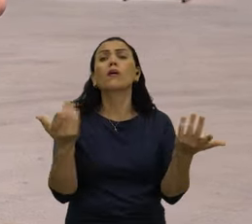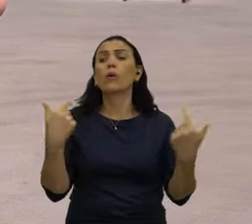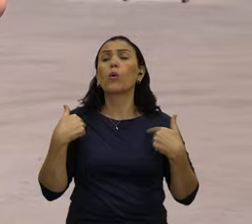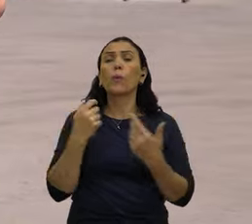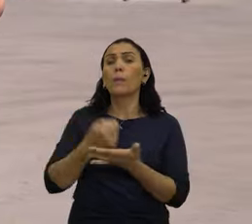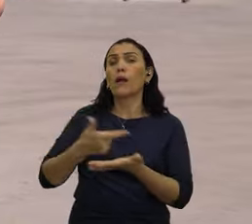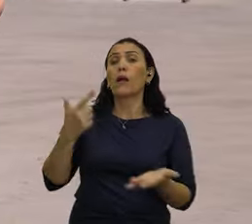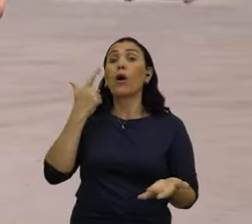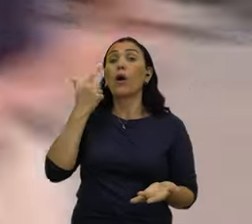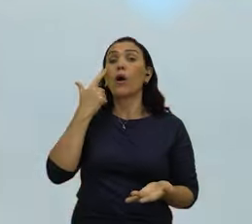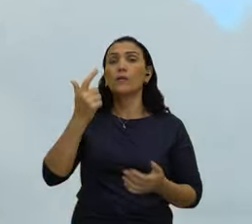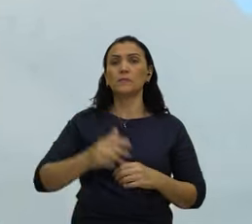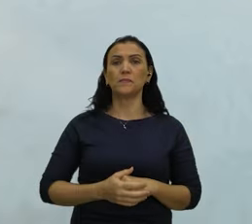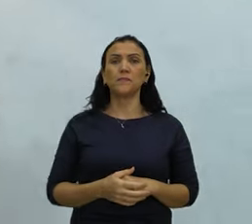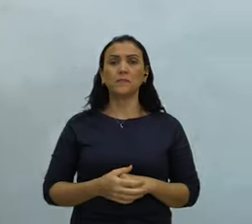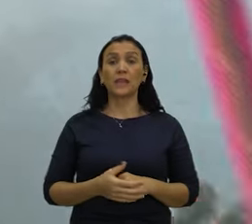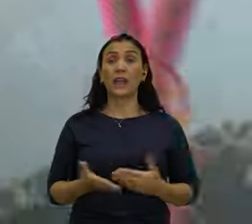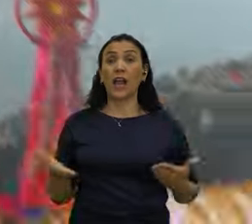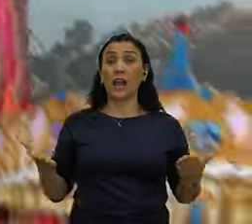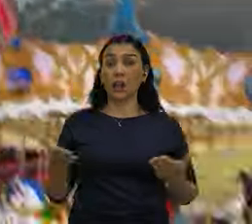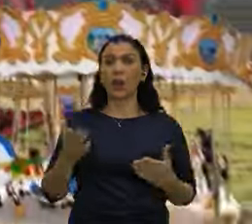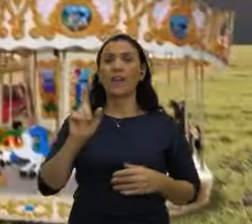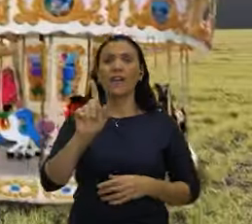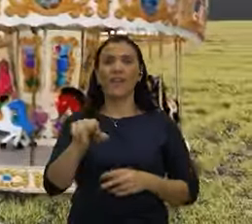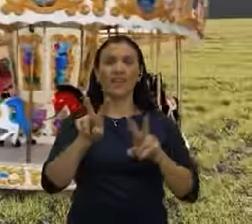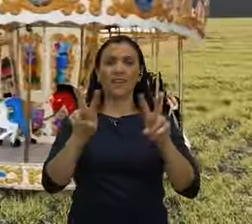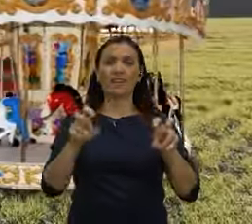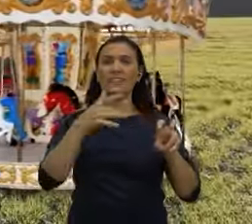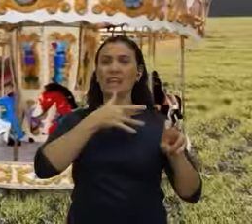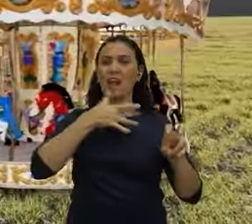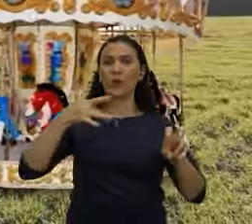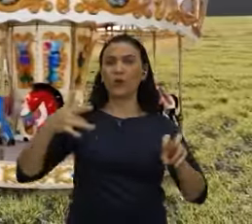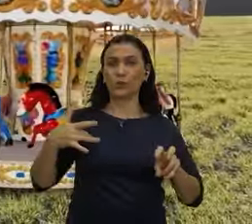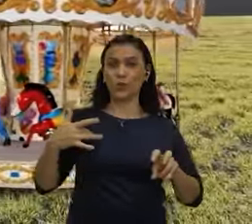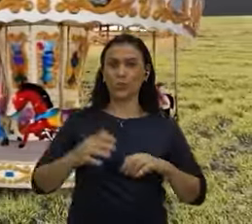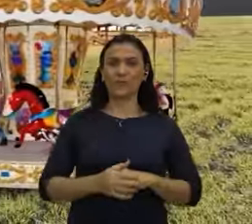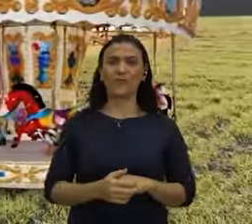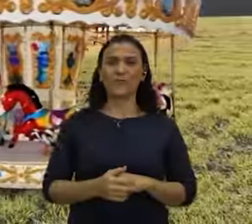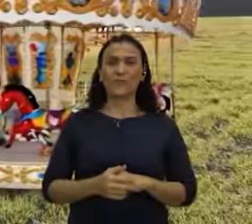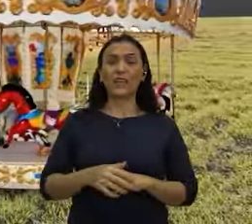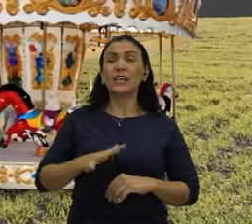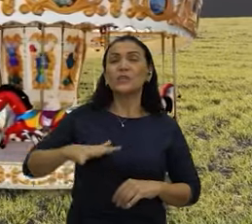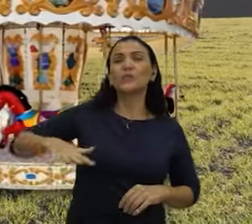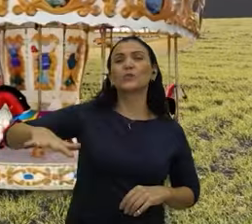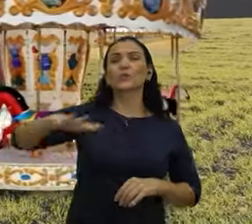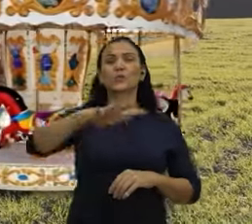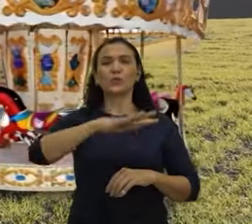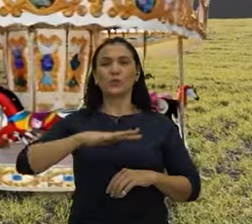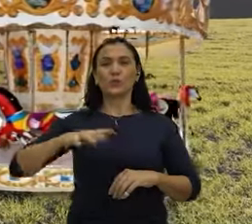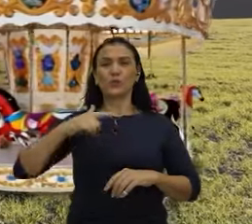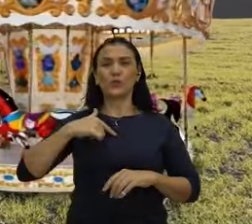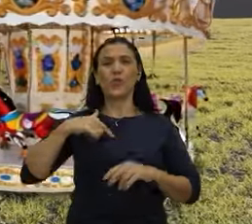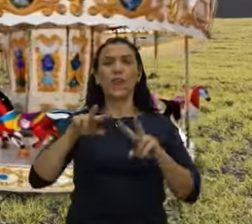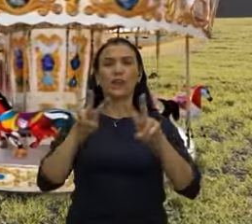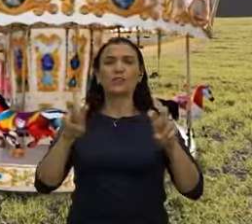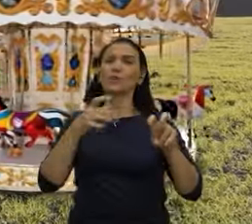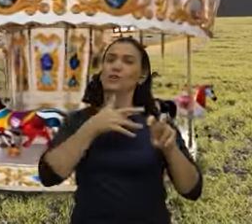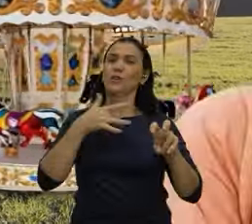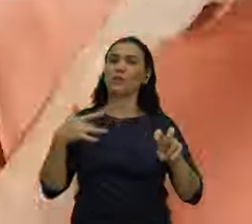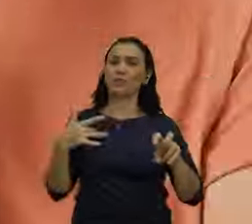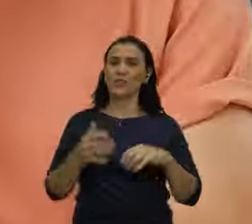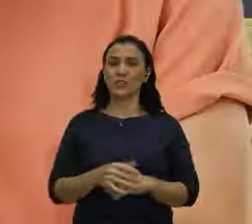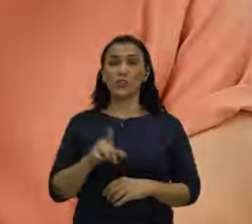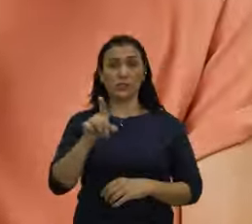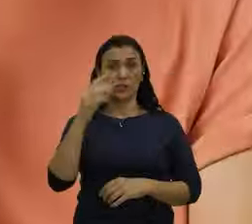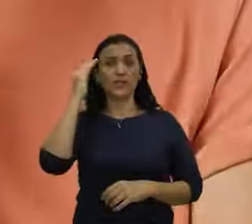tem plano. Olha só. Agora o papo é saúde. Isso mesmo. Apesar desse cenário todo, esse é o assunto da vez,